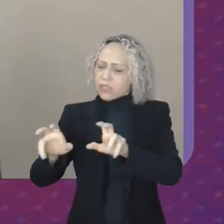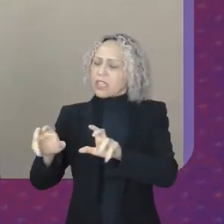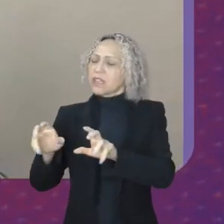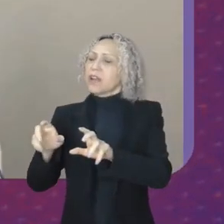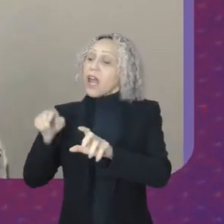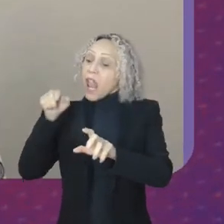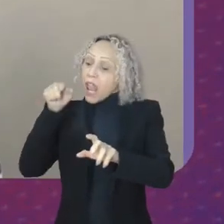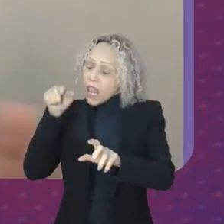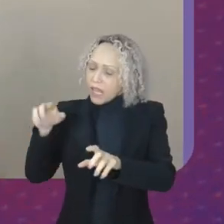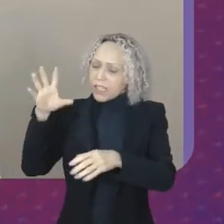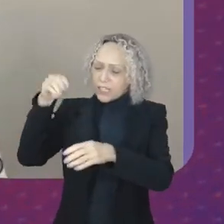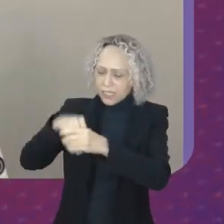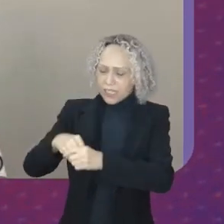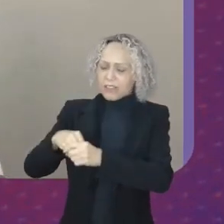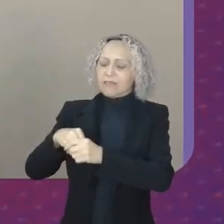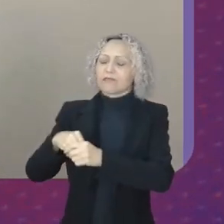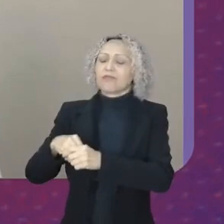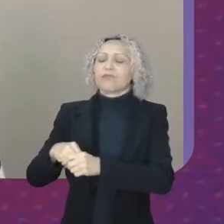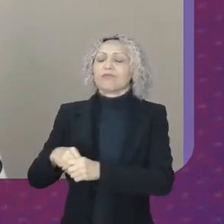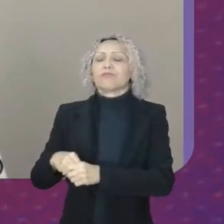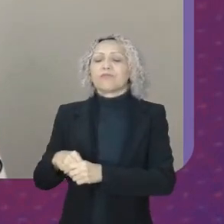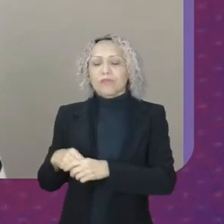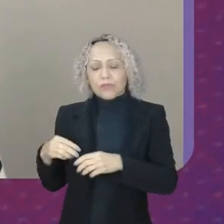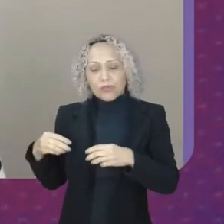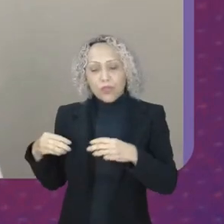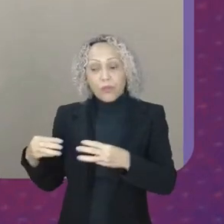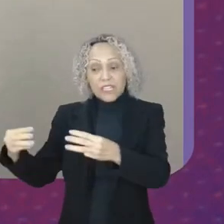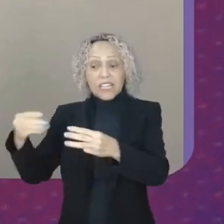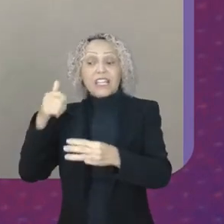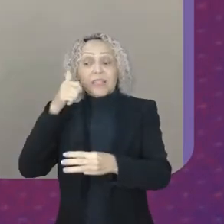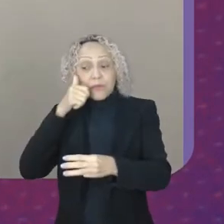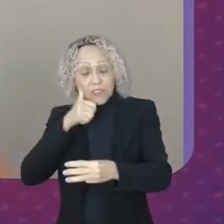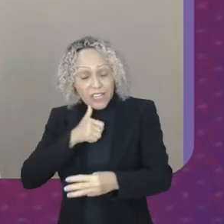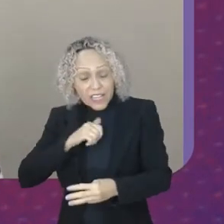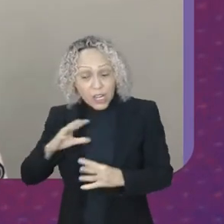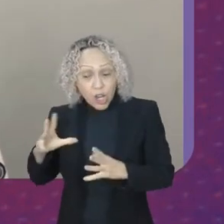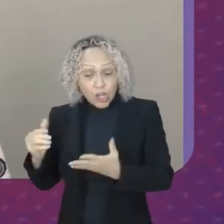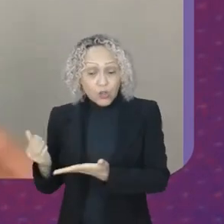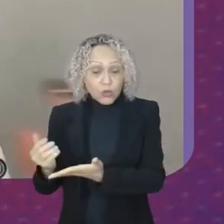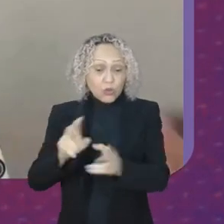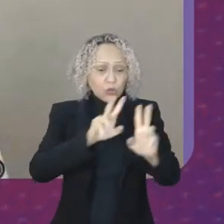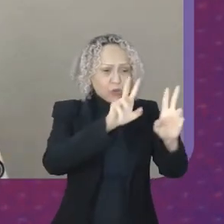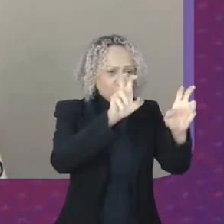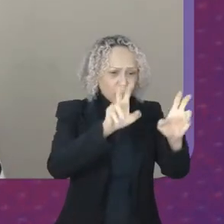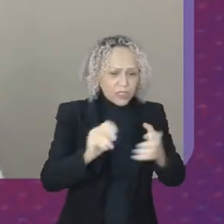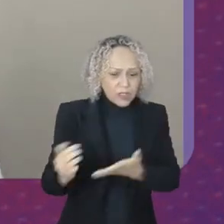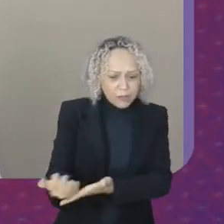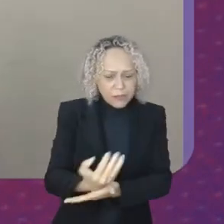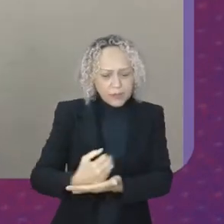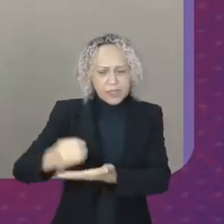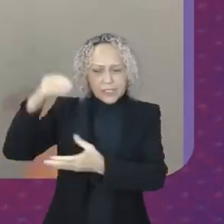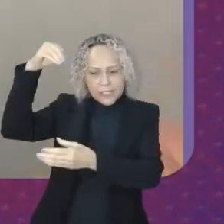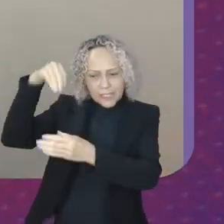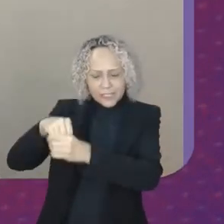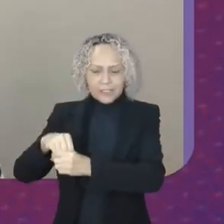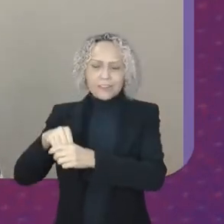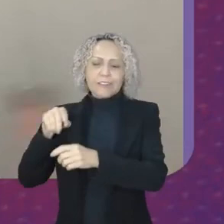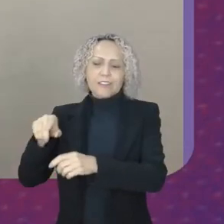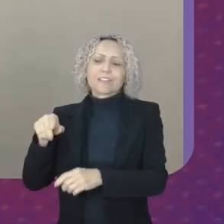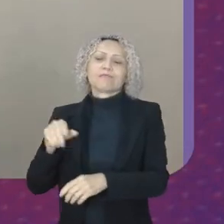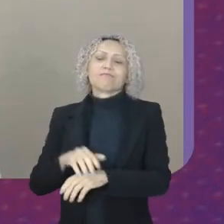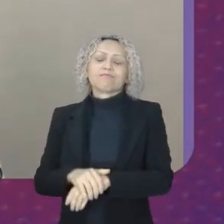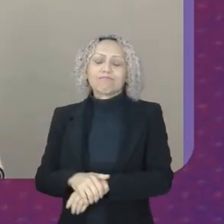a visão de gênero. Então, tem sido importante por conta disso. A gente articula uma